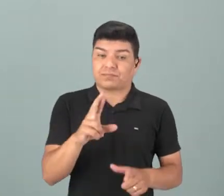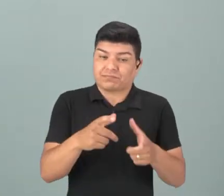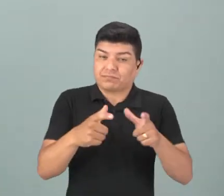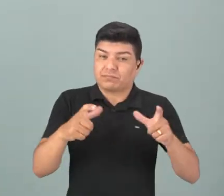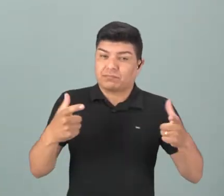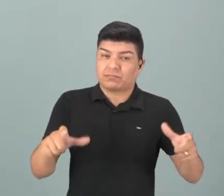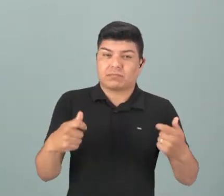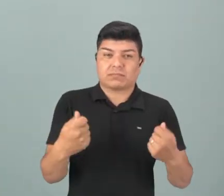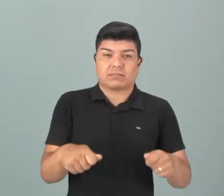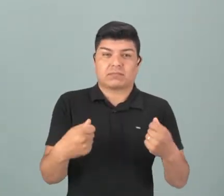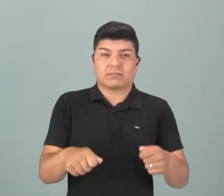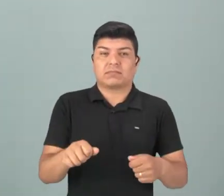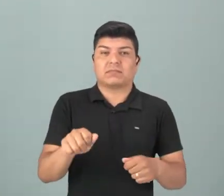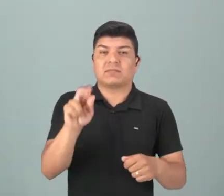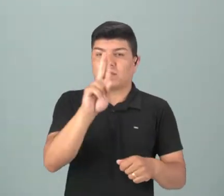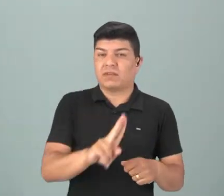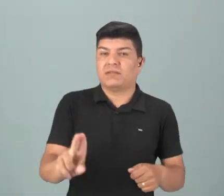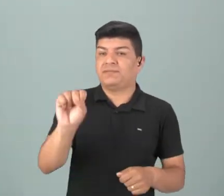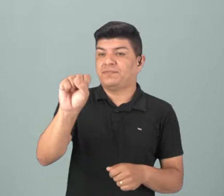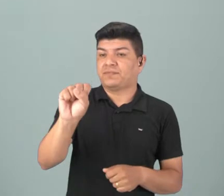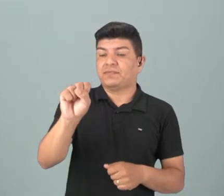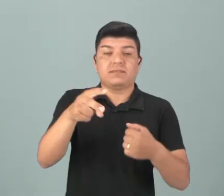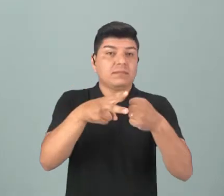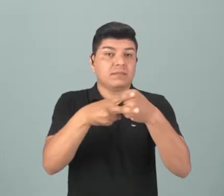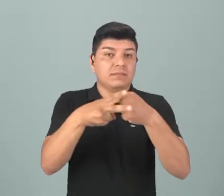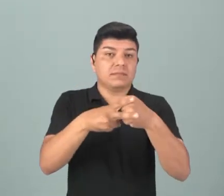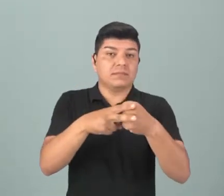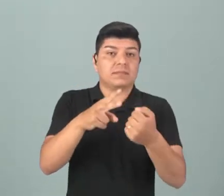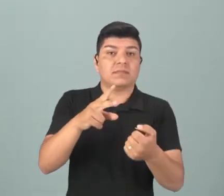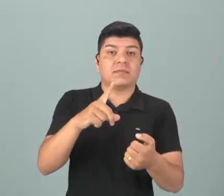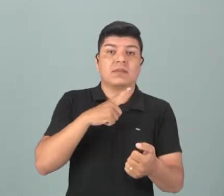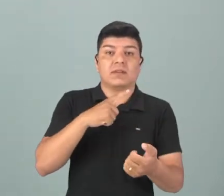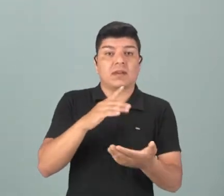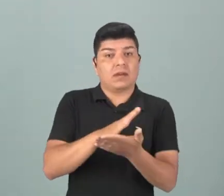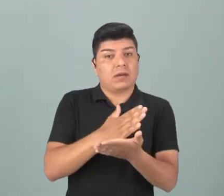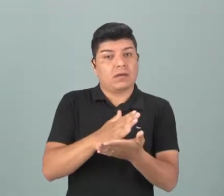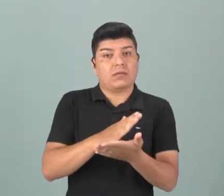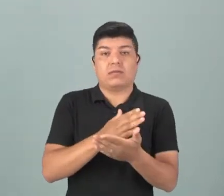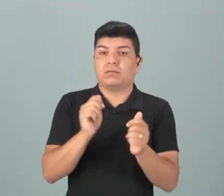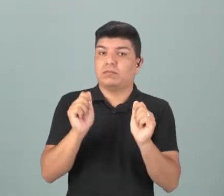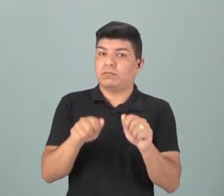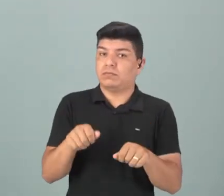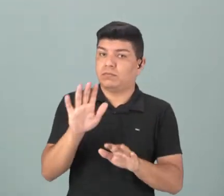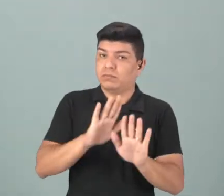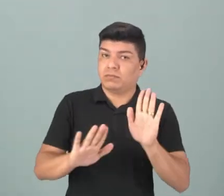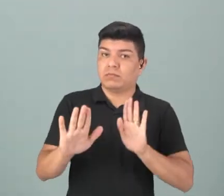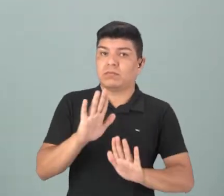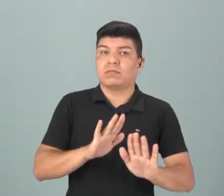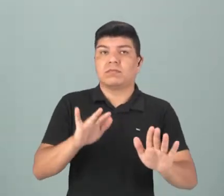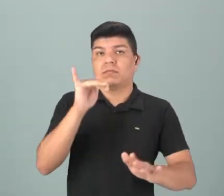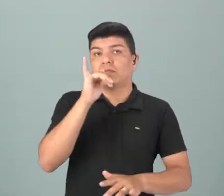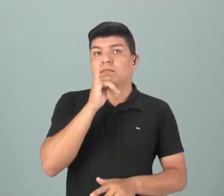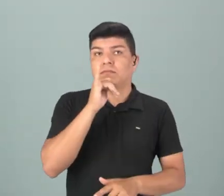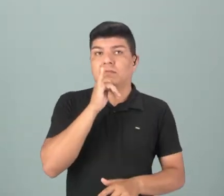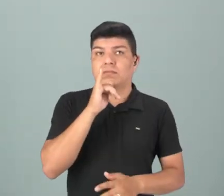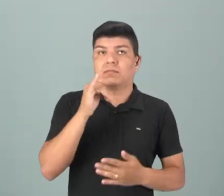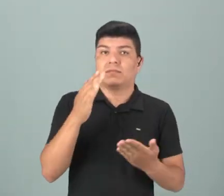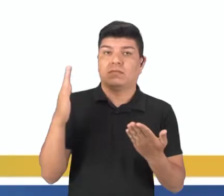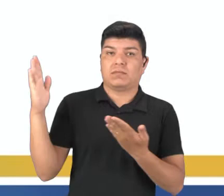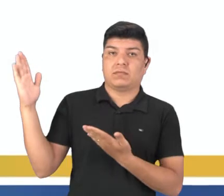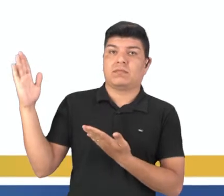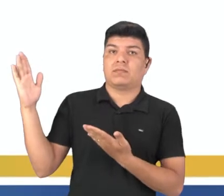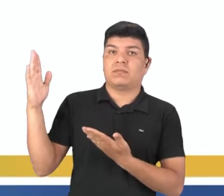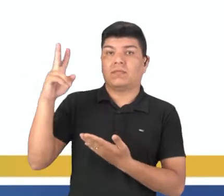longa que a gente precisa colocar esse s no verbo Existem algumas ações que nós precisamos ficar atentos observa em comigo aí na